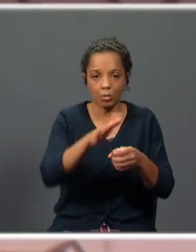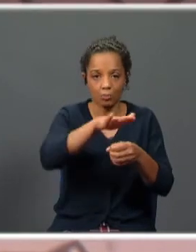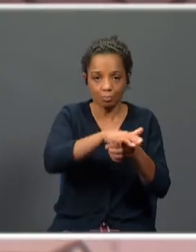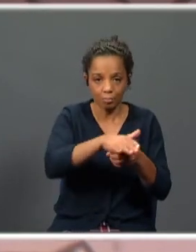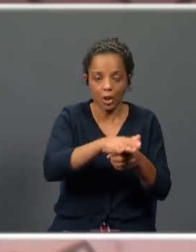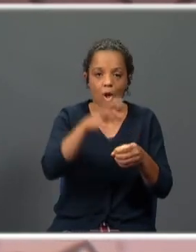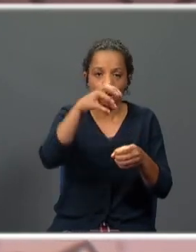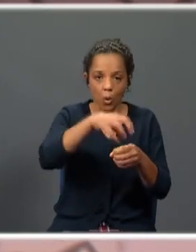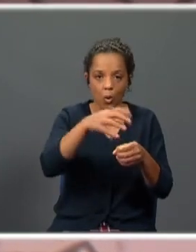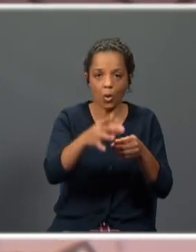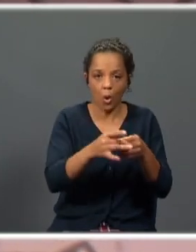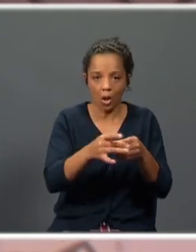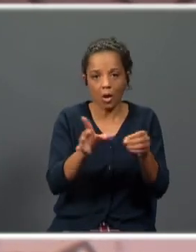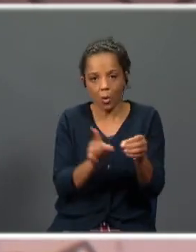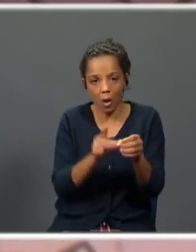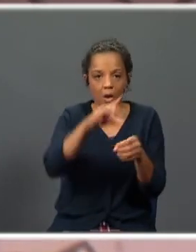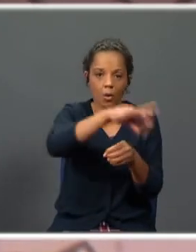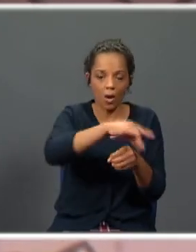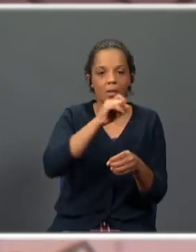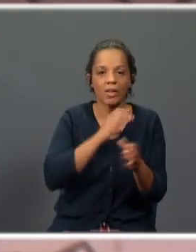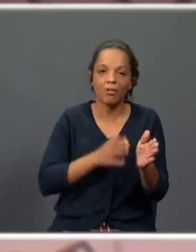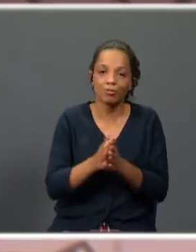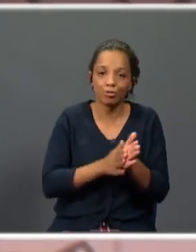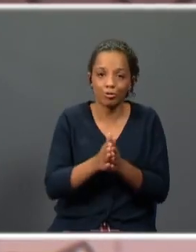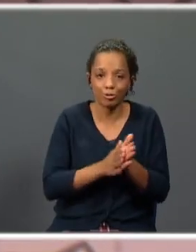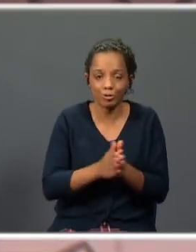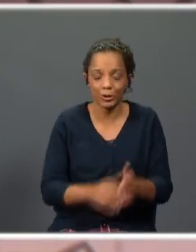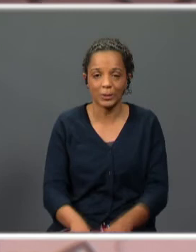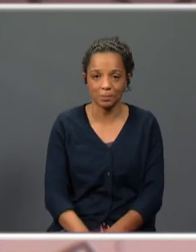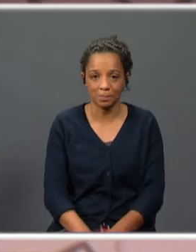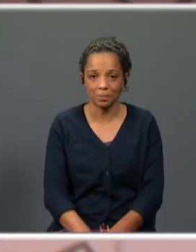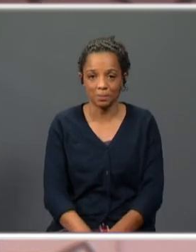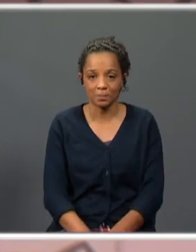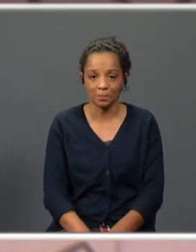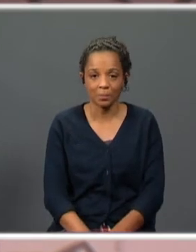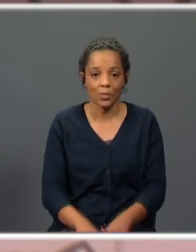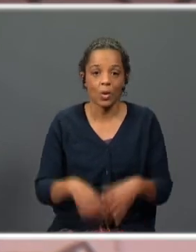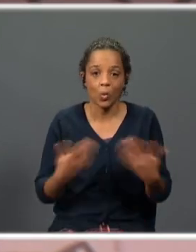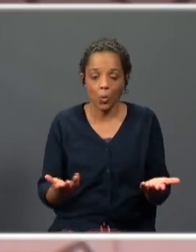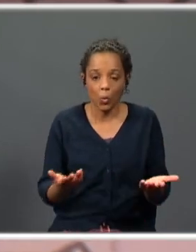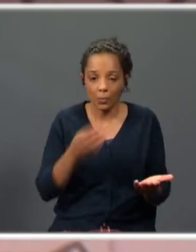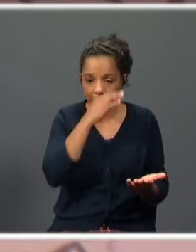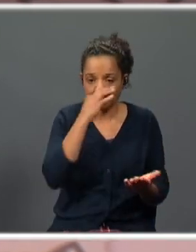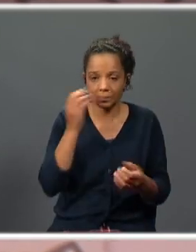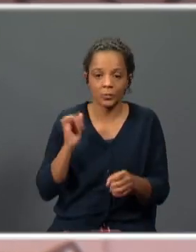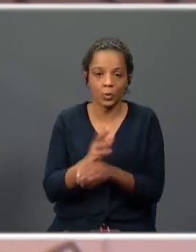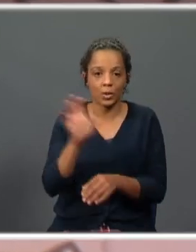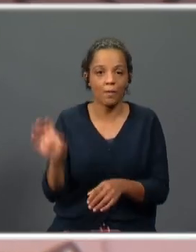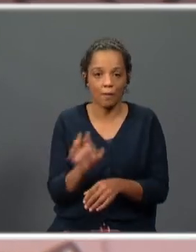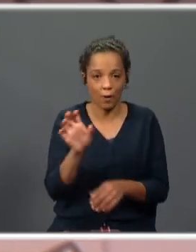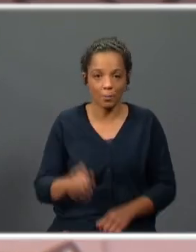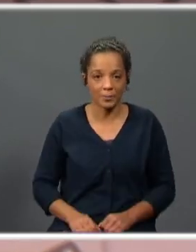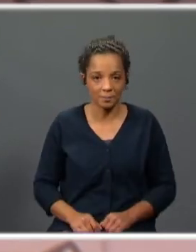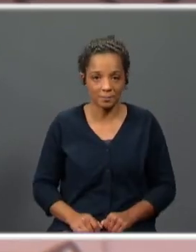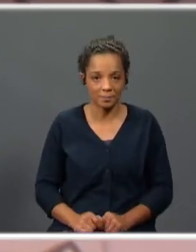dado. Olhem, e assim até podem reaproveitar se o forem imprimir ou de outra forma. Então,